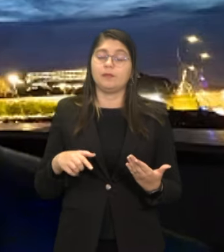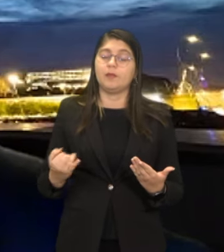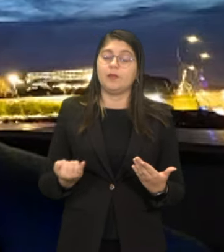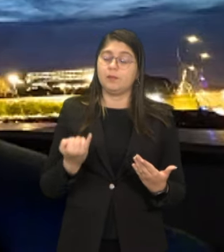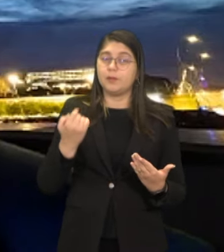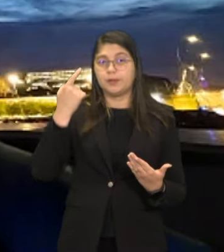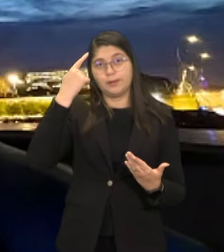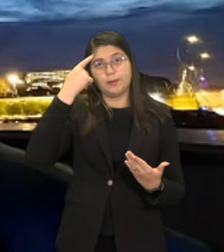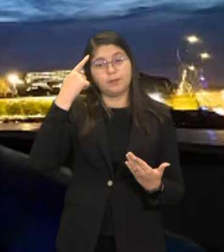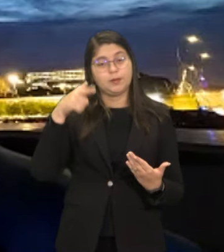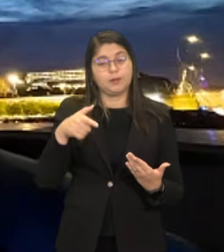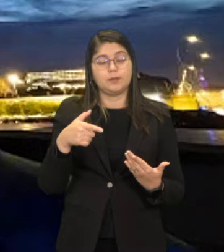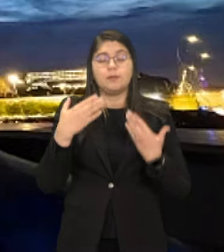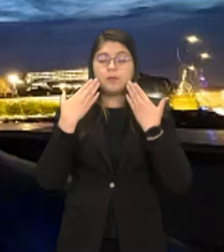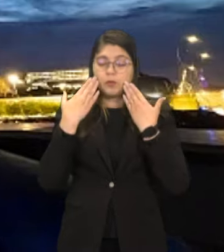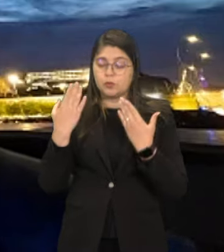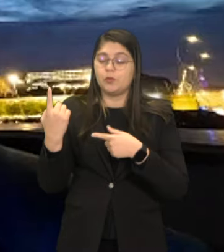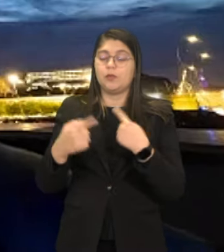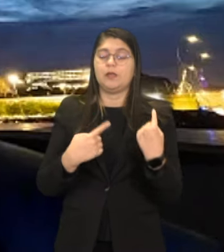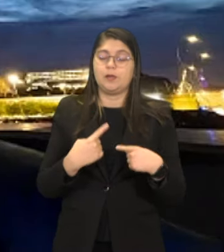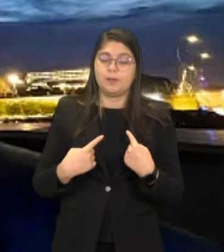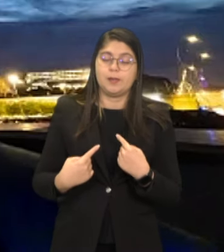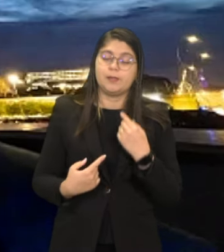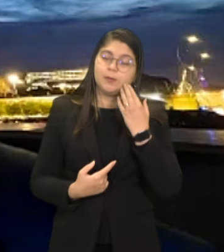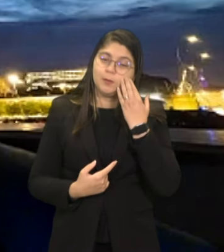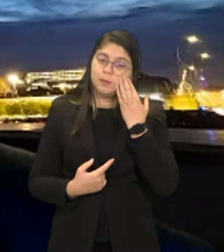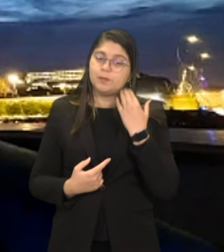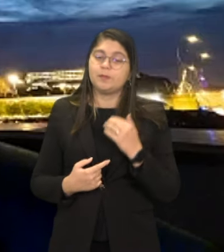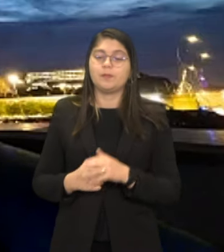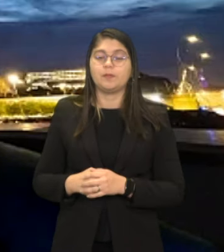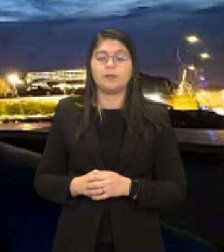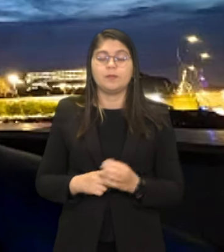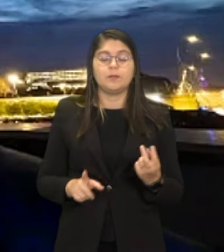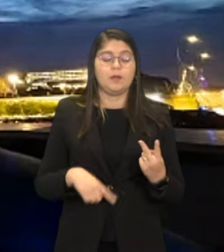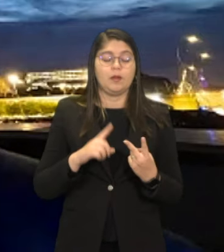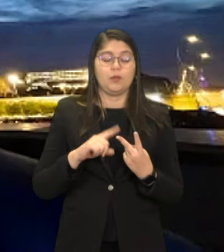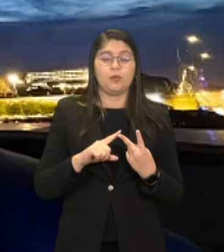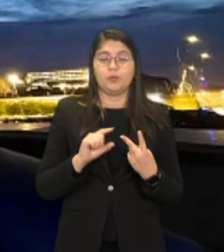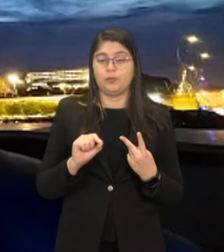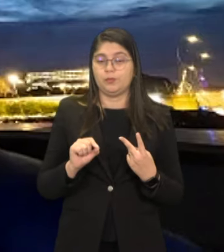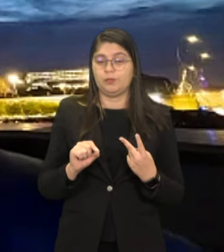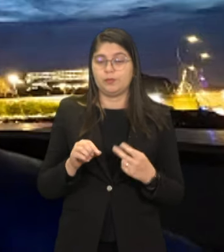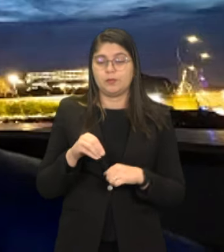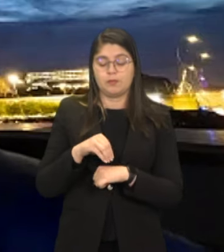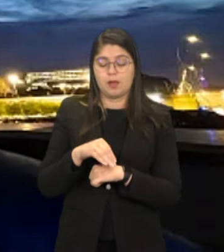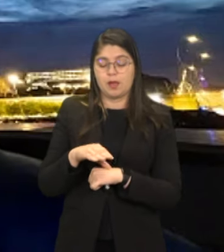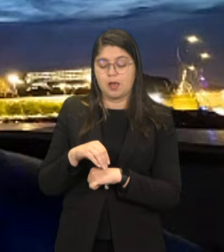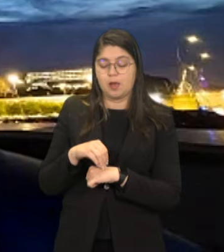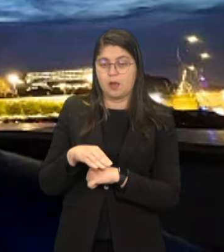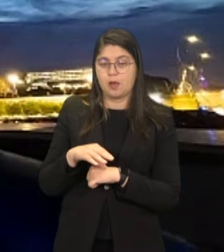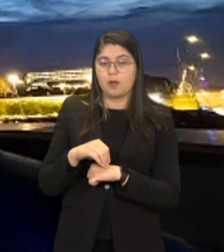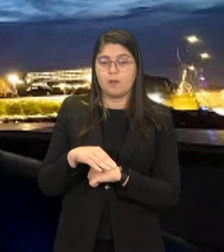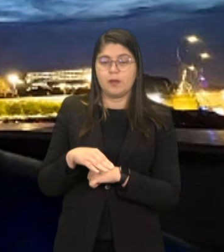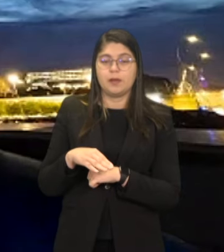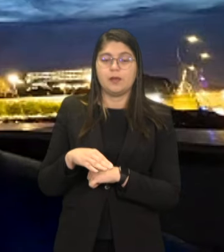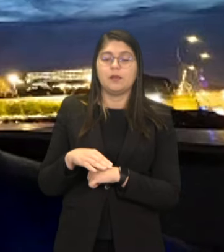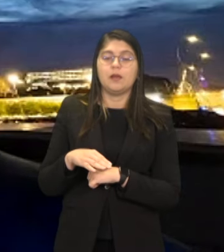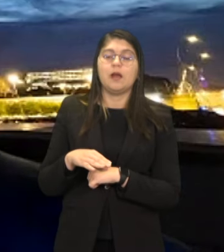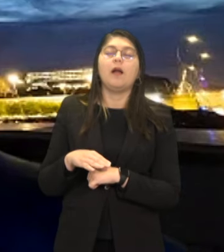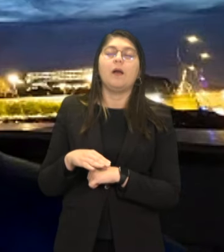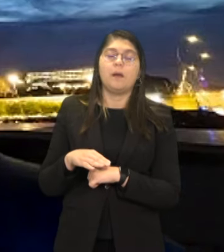foi trazido nos debates. Segundo ponto é a recomendação, ela é sem sombra